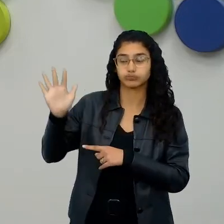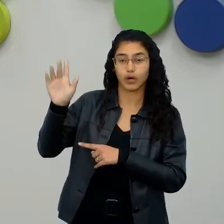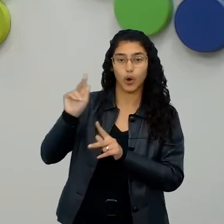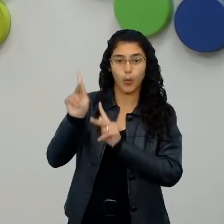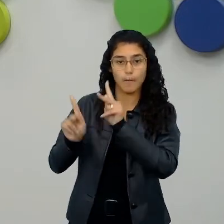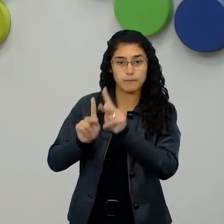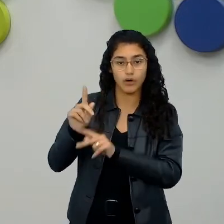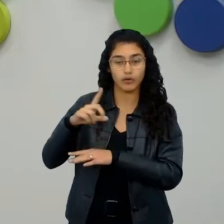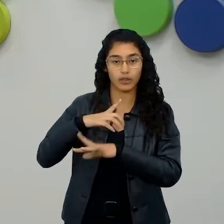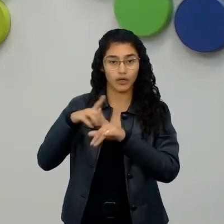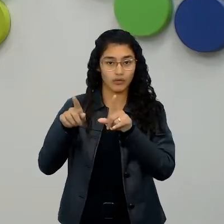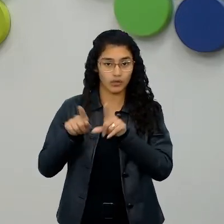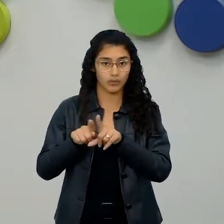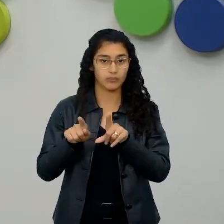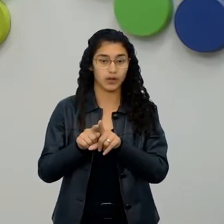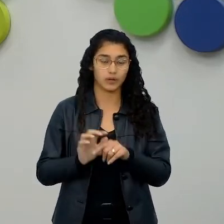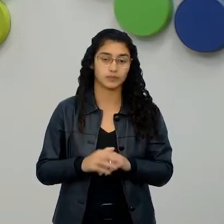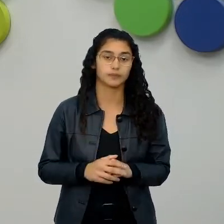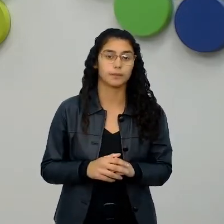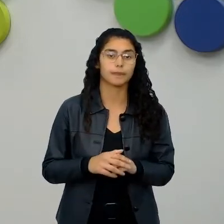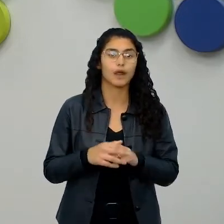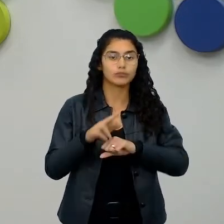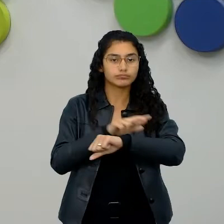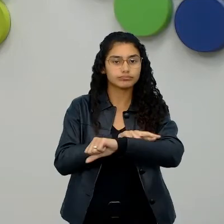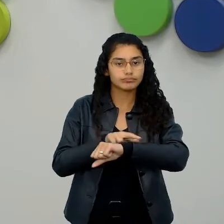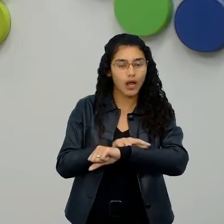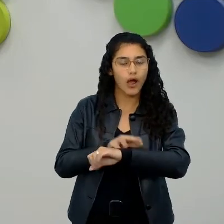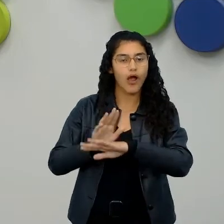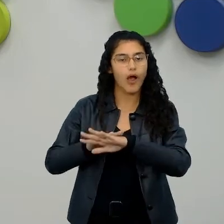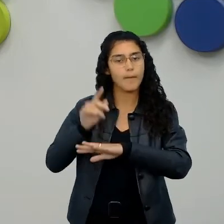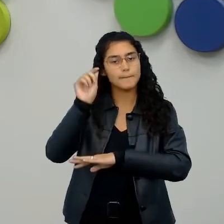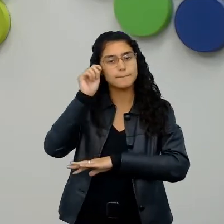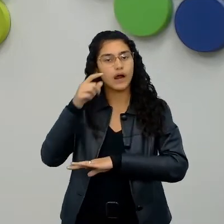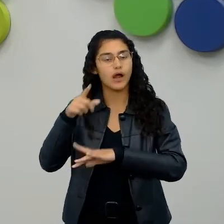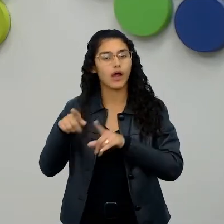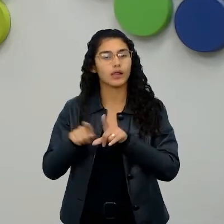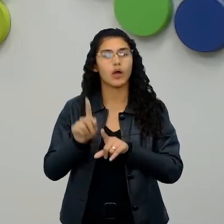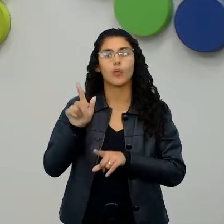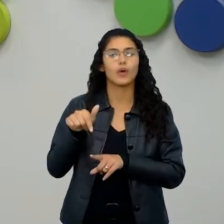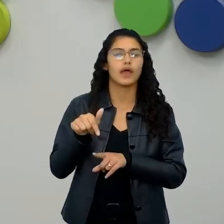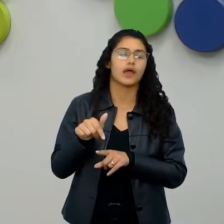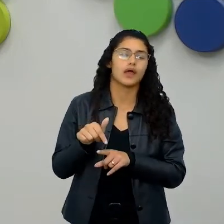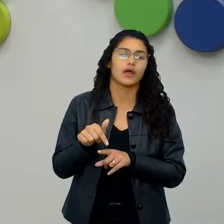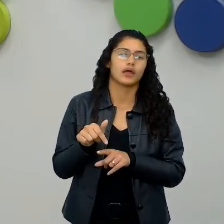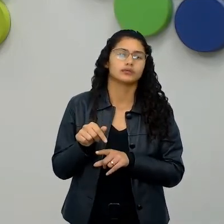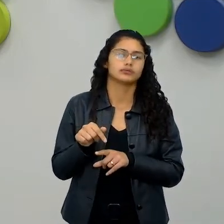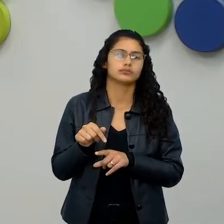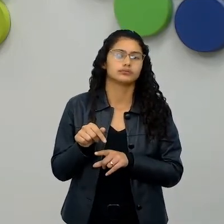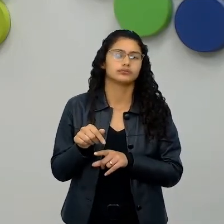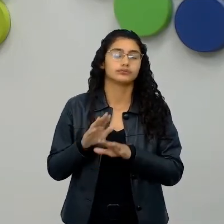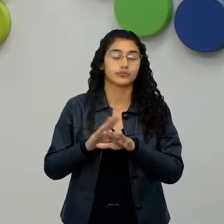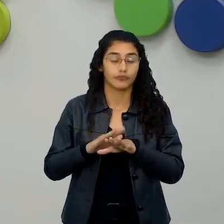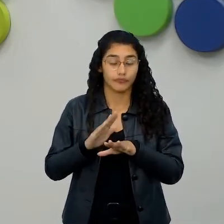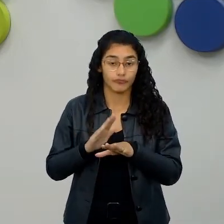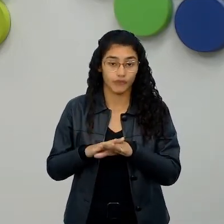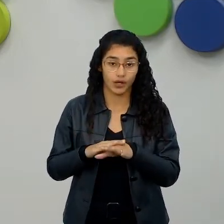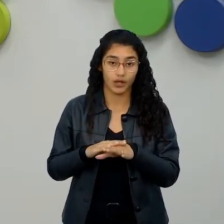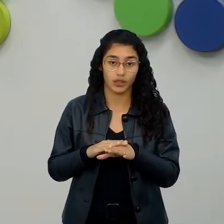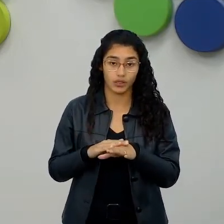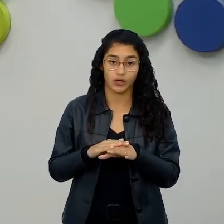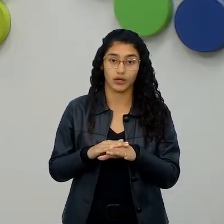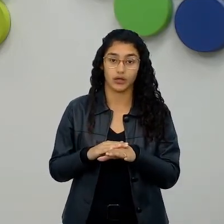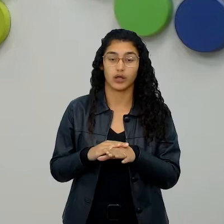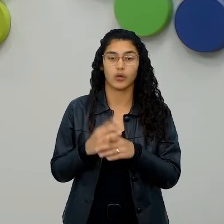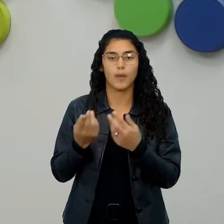europeus, né? Então, a raça negra ela não é uma verdade, ela passou a ser construída como